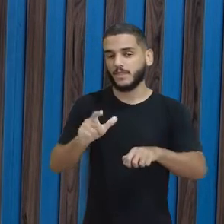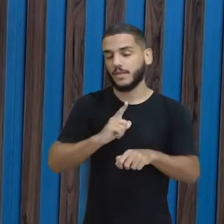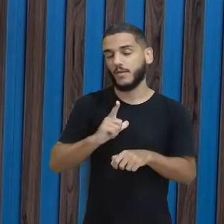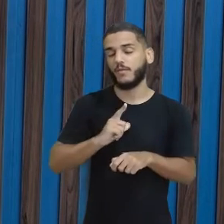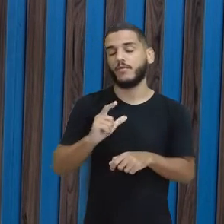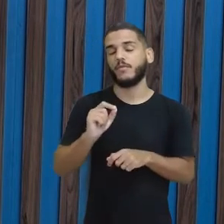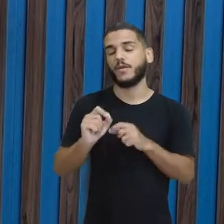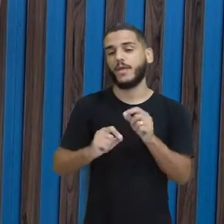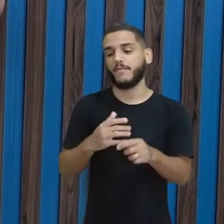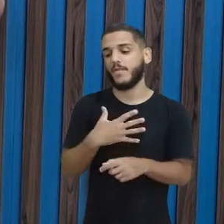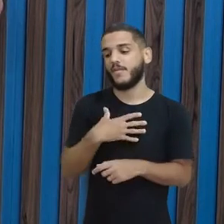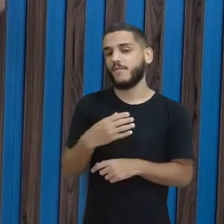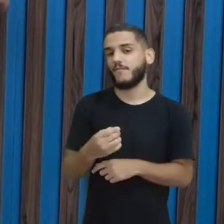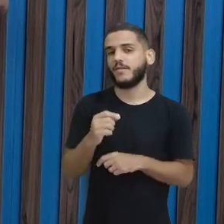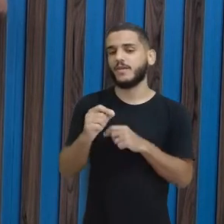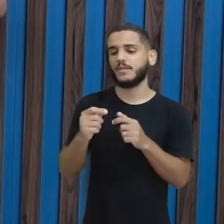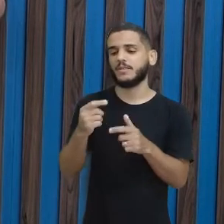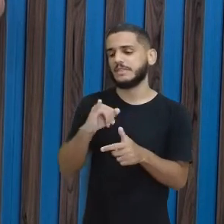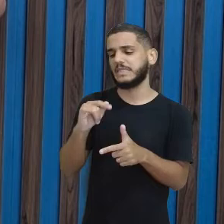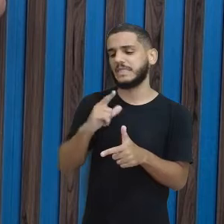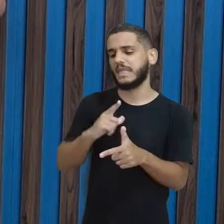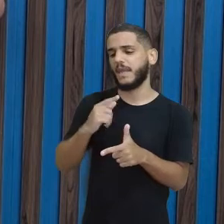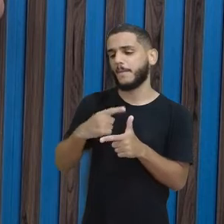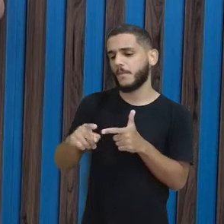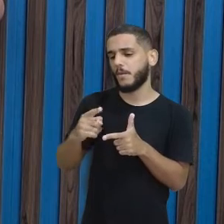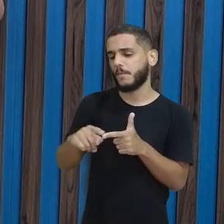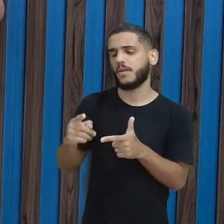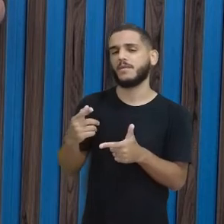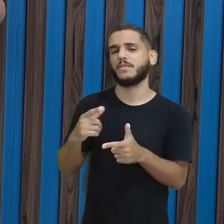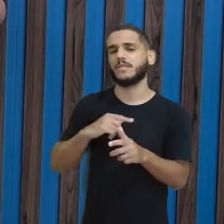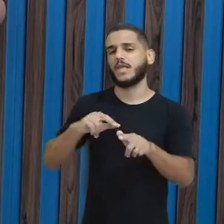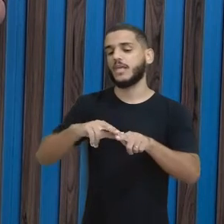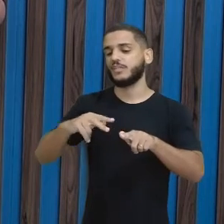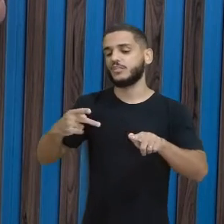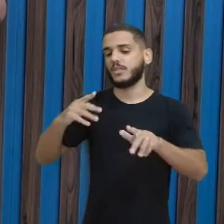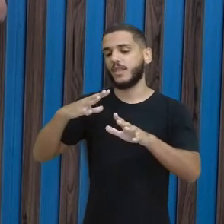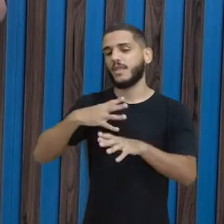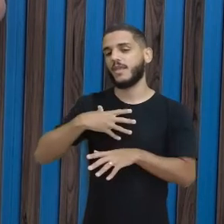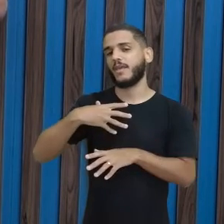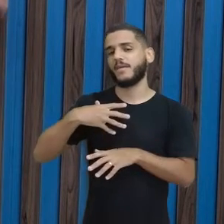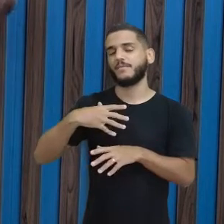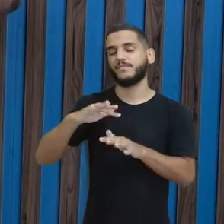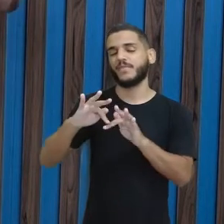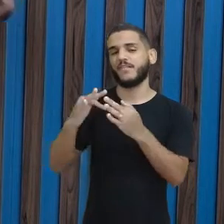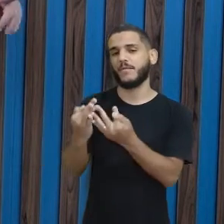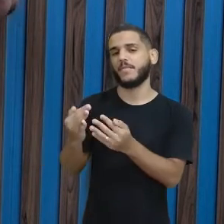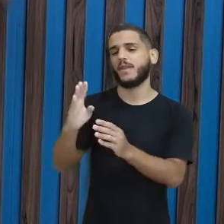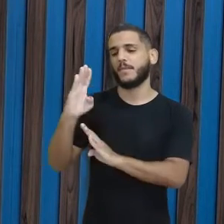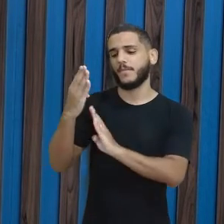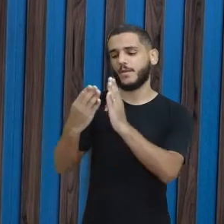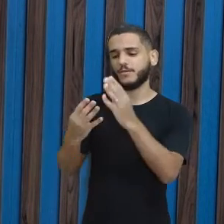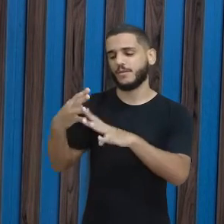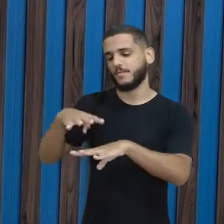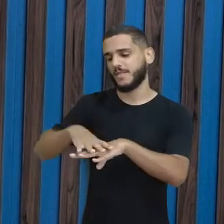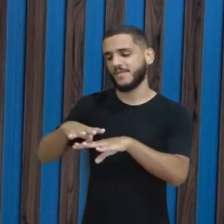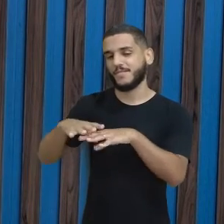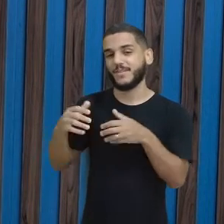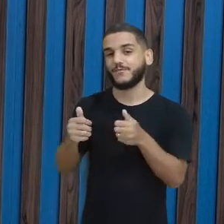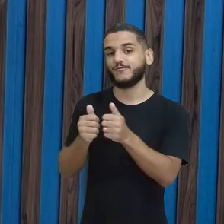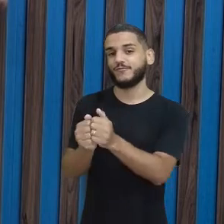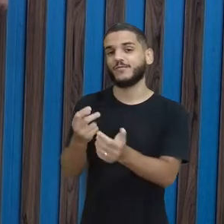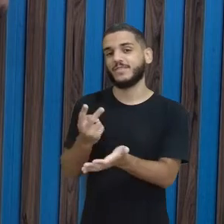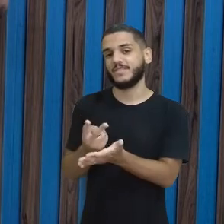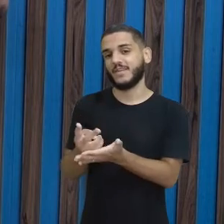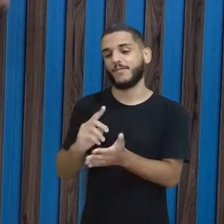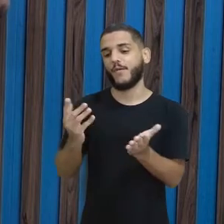filho com algum problema. Isso levando em consideração o quê? A genética da sua família. Então, biologia e matemática trabalham o quê? Juntinhos.